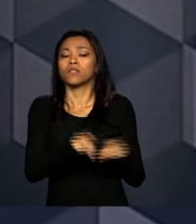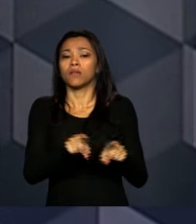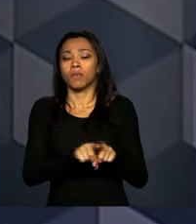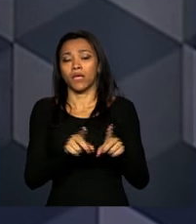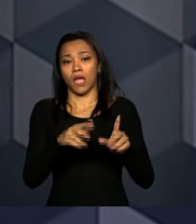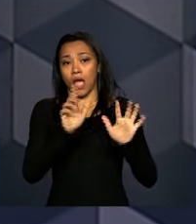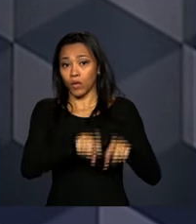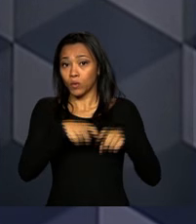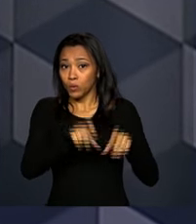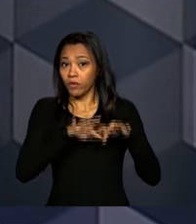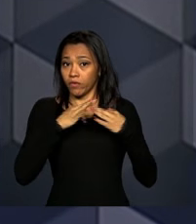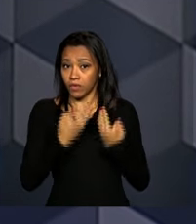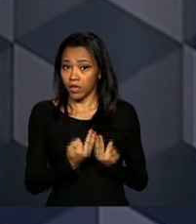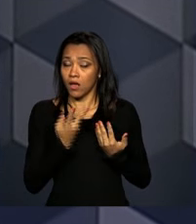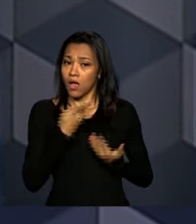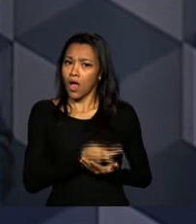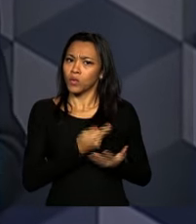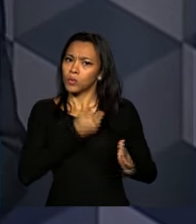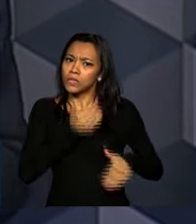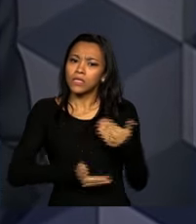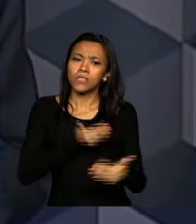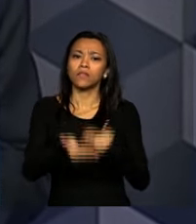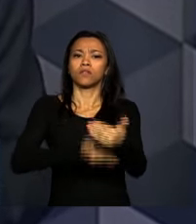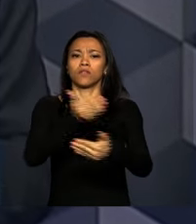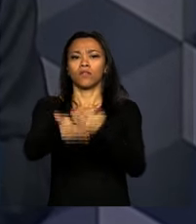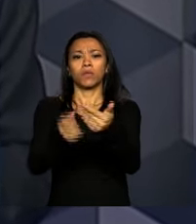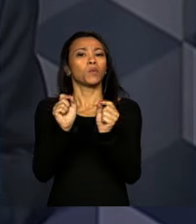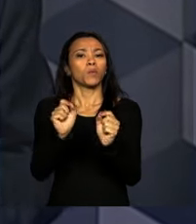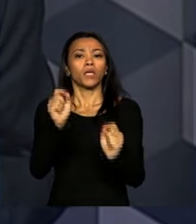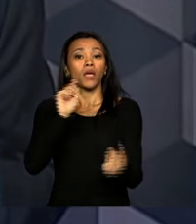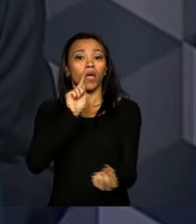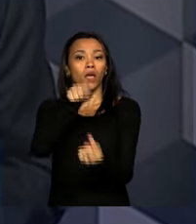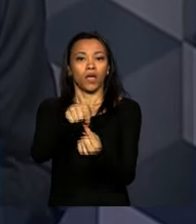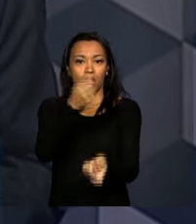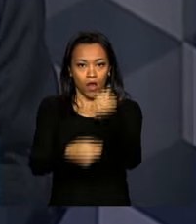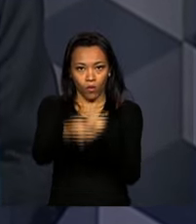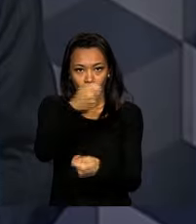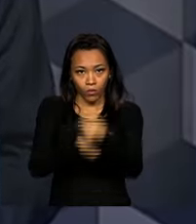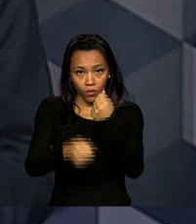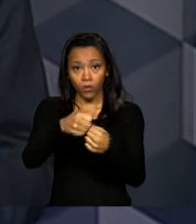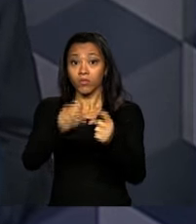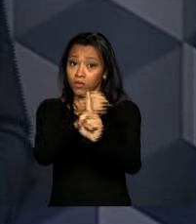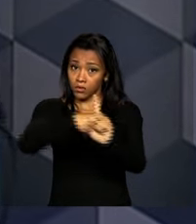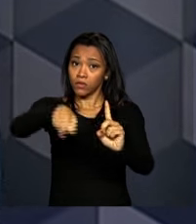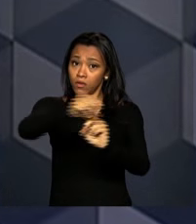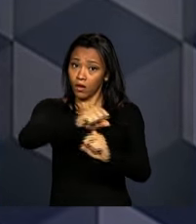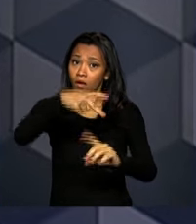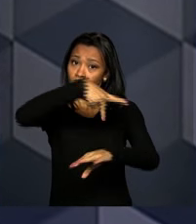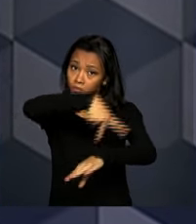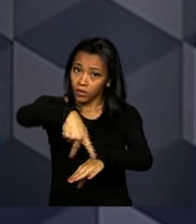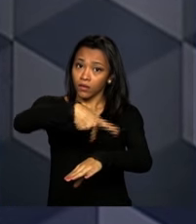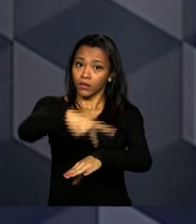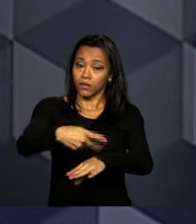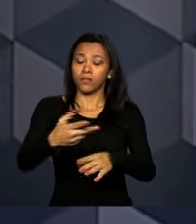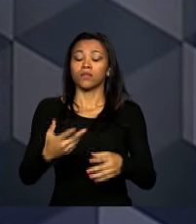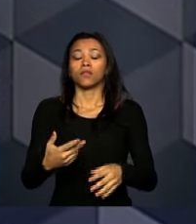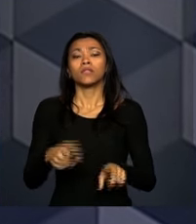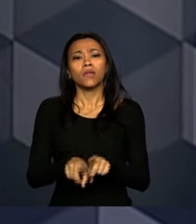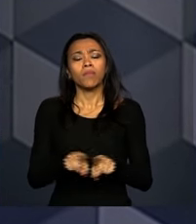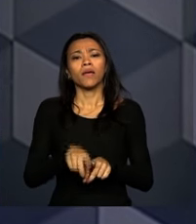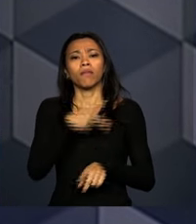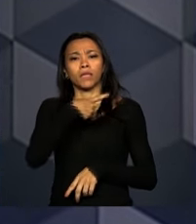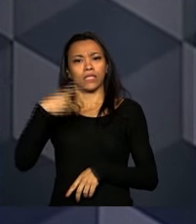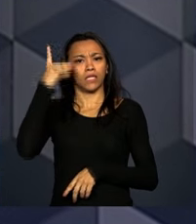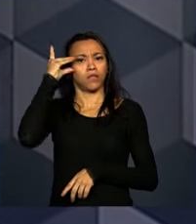familiar nas possibilidades do desenvolvimento econômico e social do país. A presidenta anunciou também